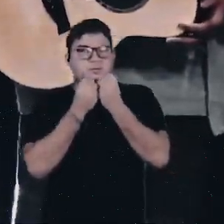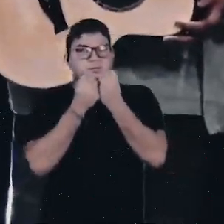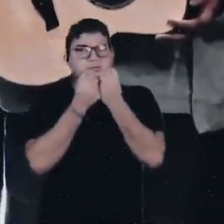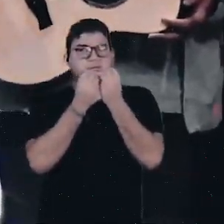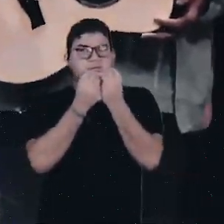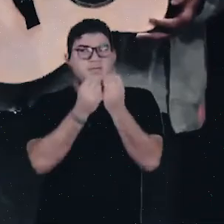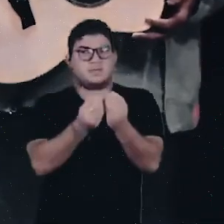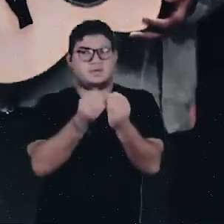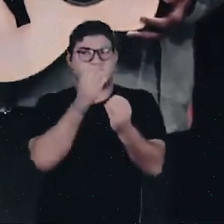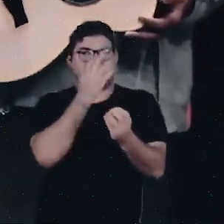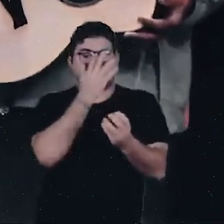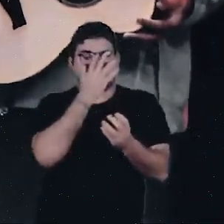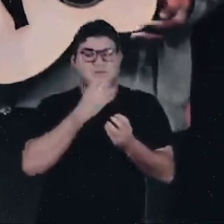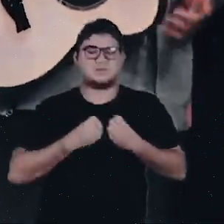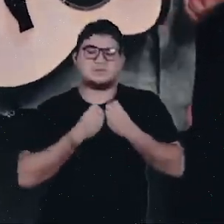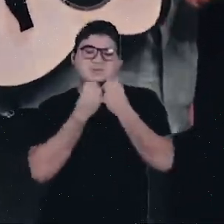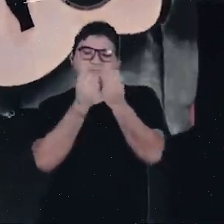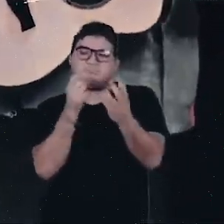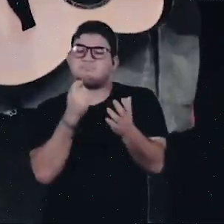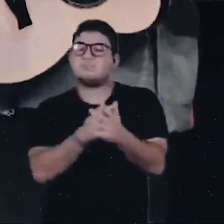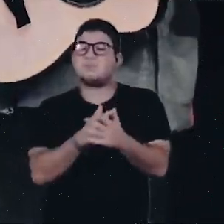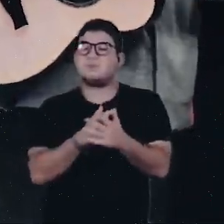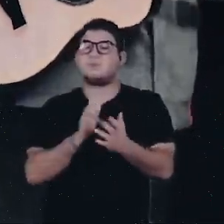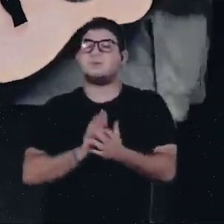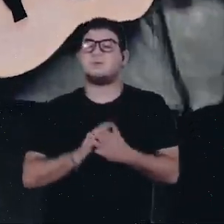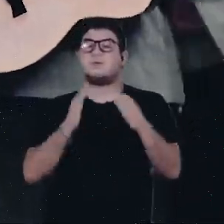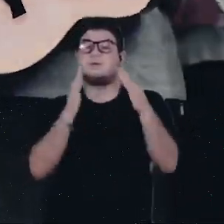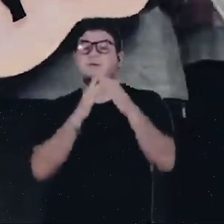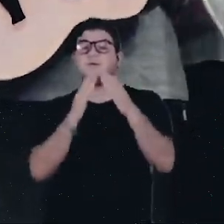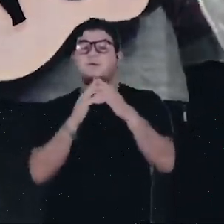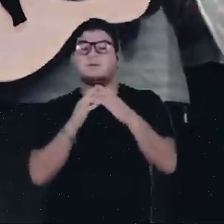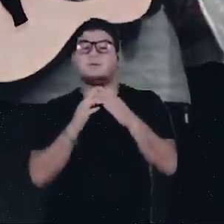pagar. Quer ver uma coisa? Quanto é que vale sua casa?